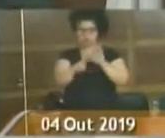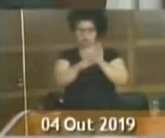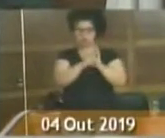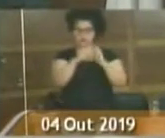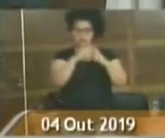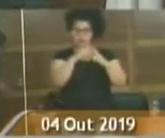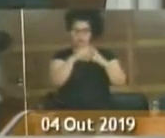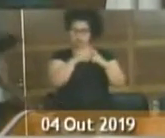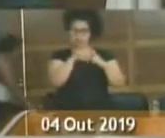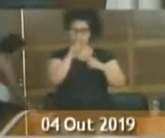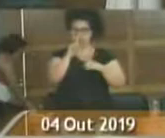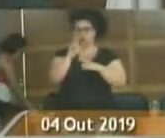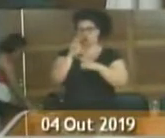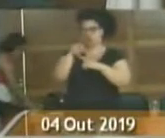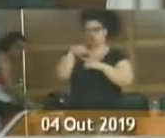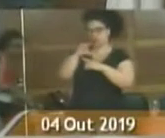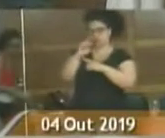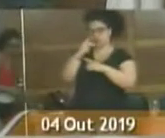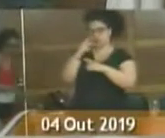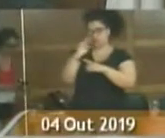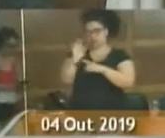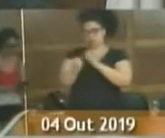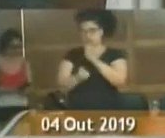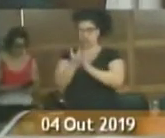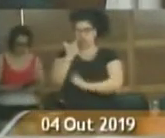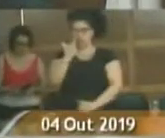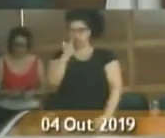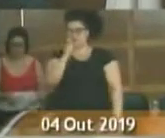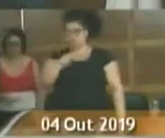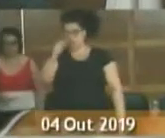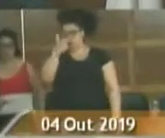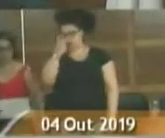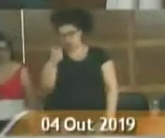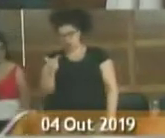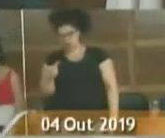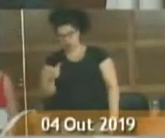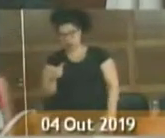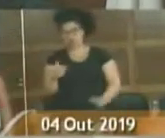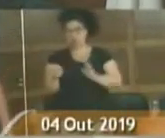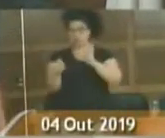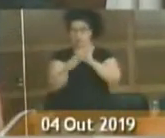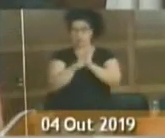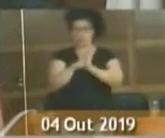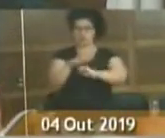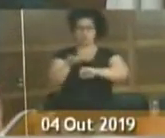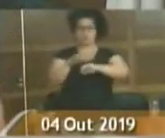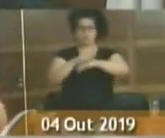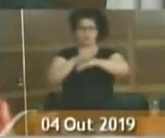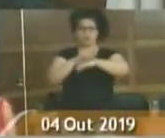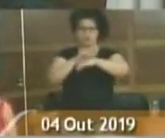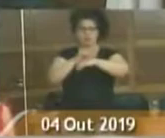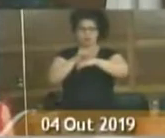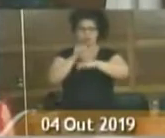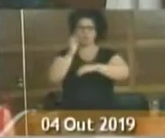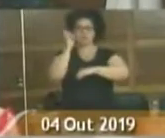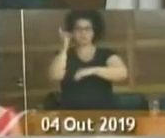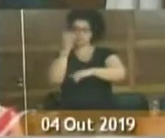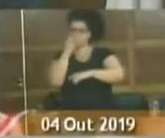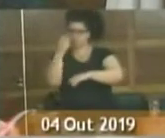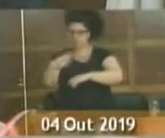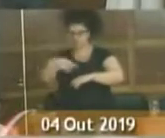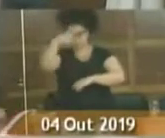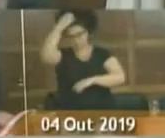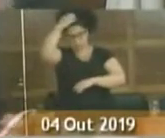da clínica Dermopet, fundada em agosto de 2012, centro dermatológico especializado em dermatologia de cães e gatos de Angra dos